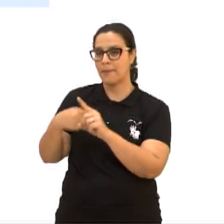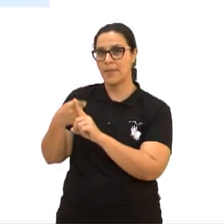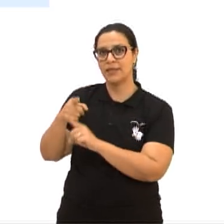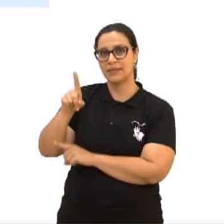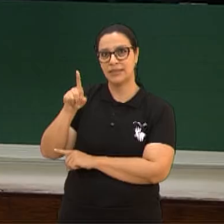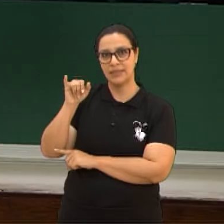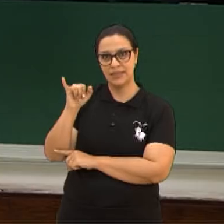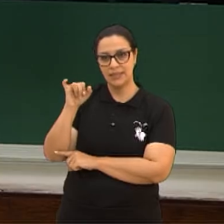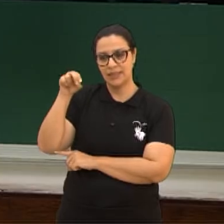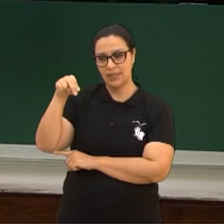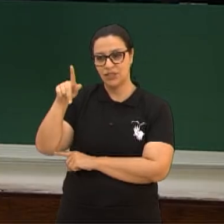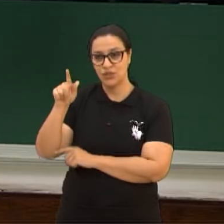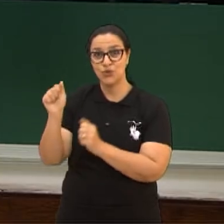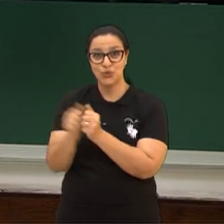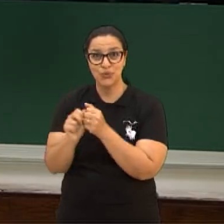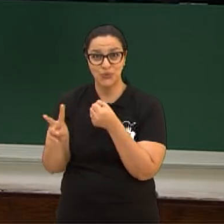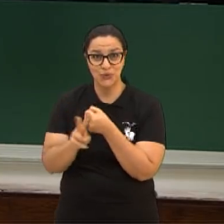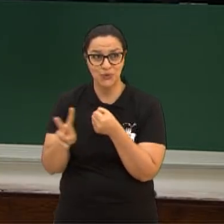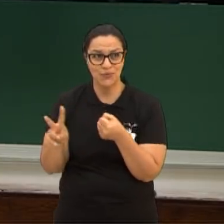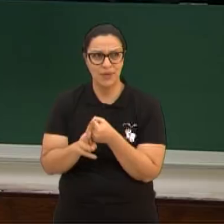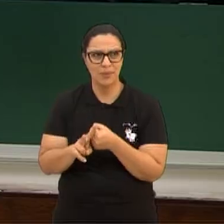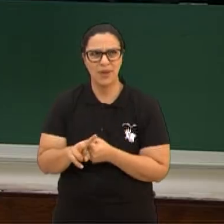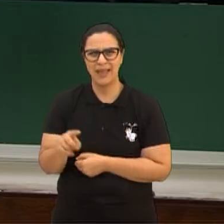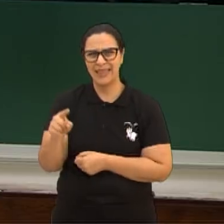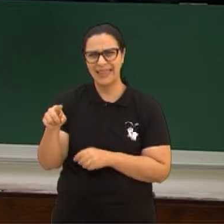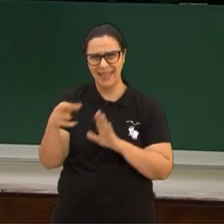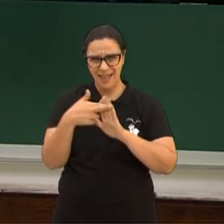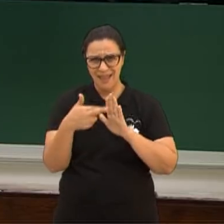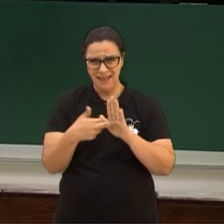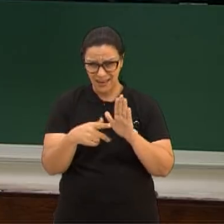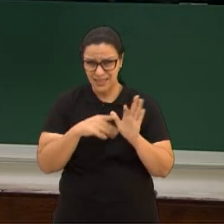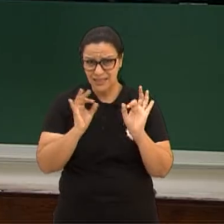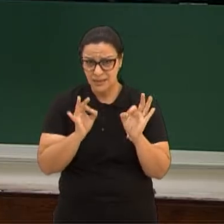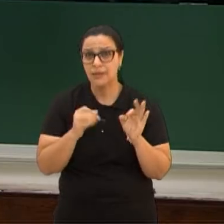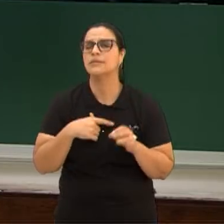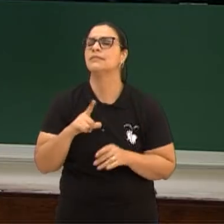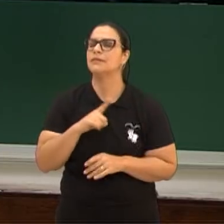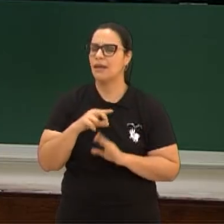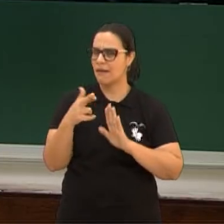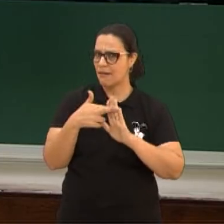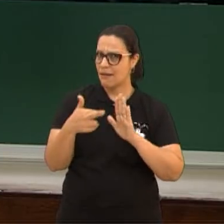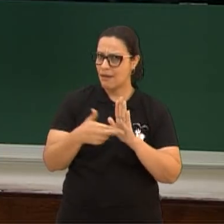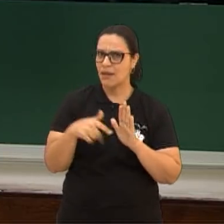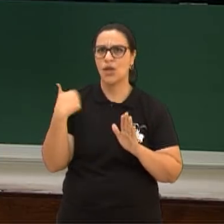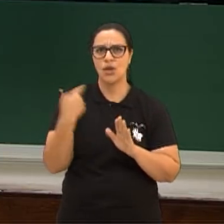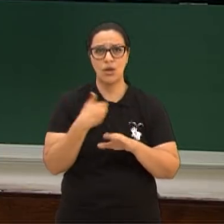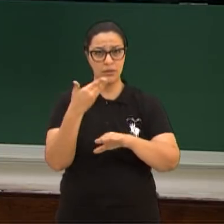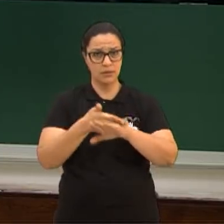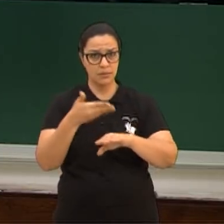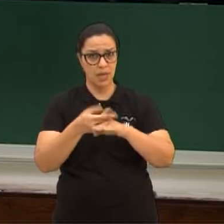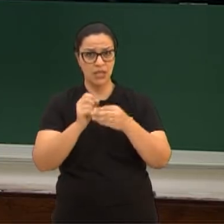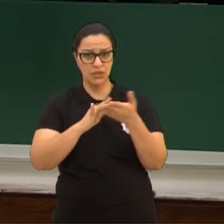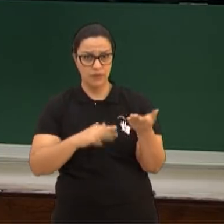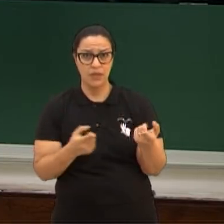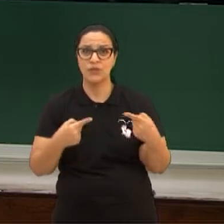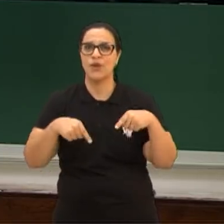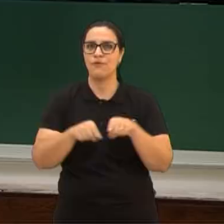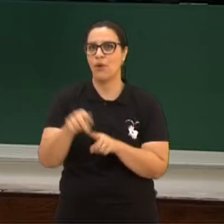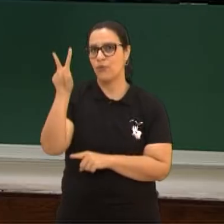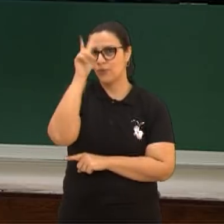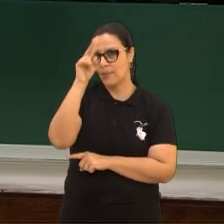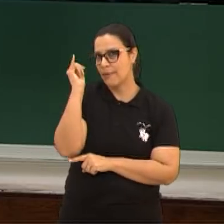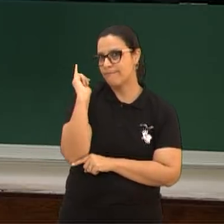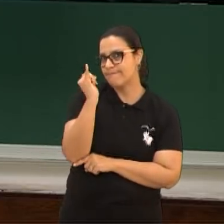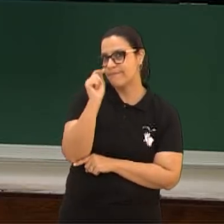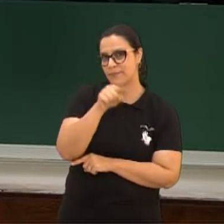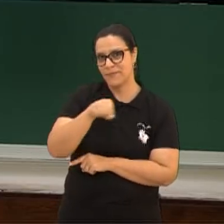acrescentamos o ing. Teacher, mas tem aquelas regrinhas, né? Tem. Quando nós estivermos fazendo os exercícios, a teacher vai lembrando